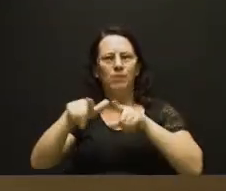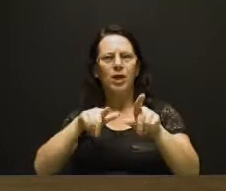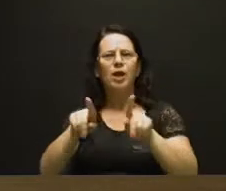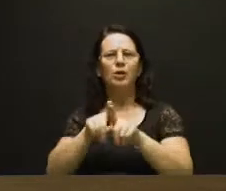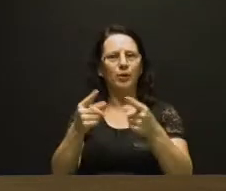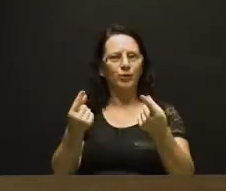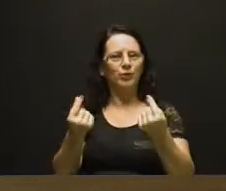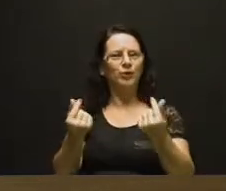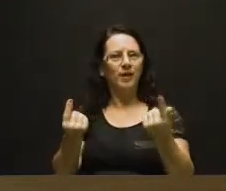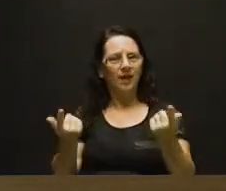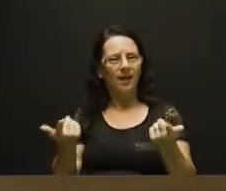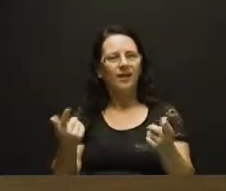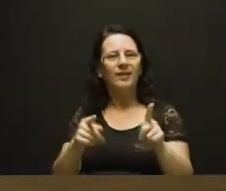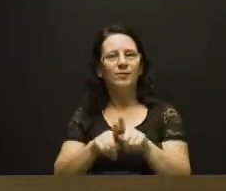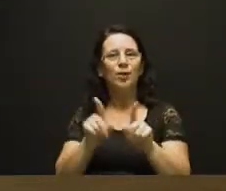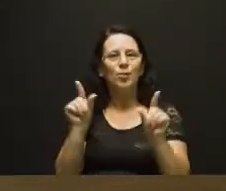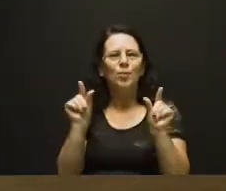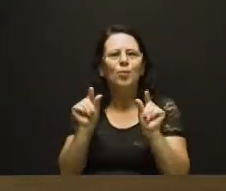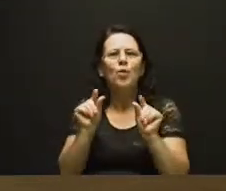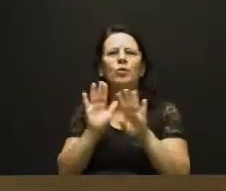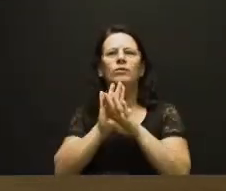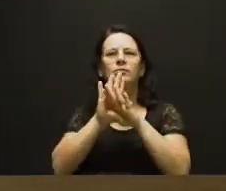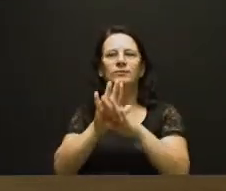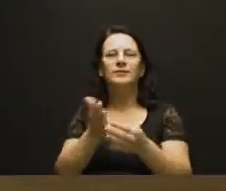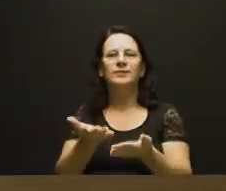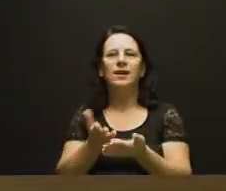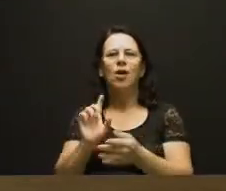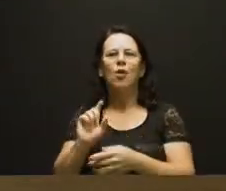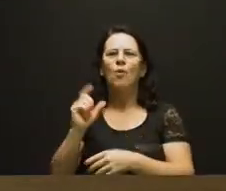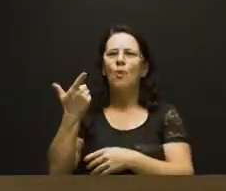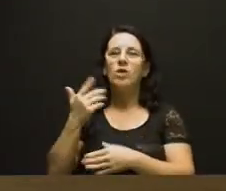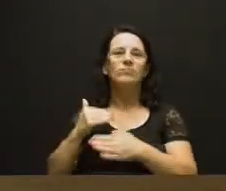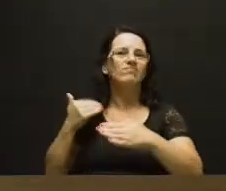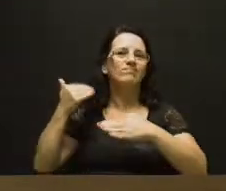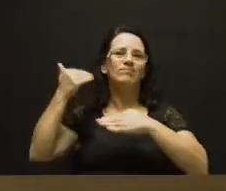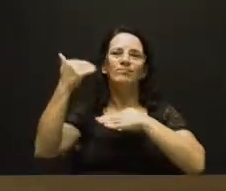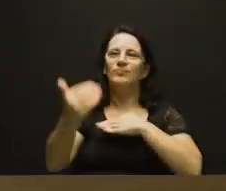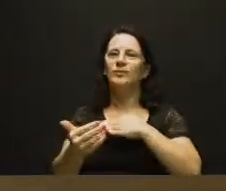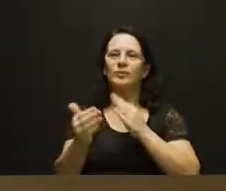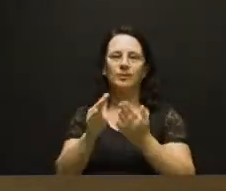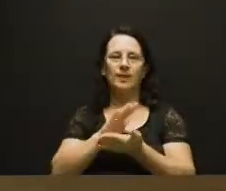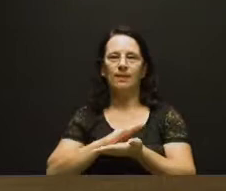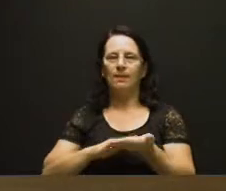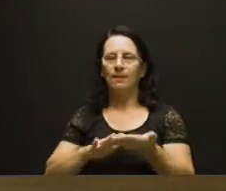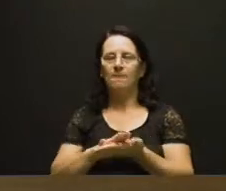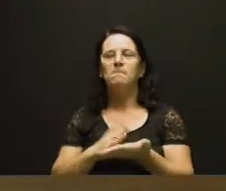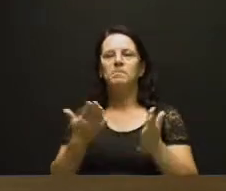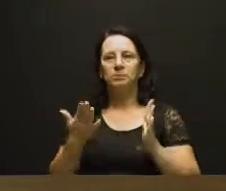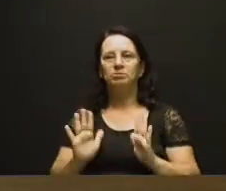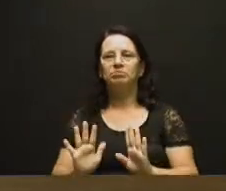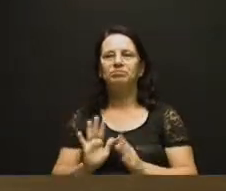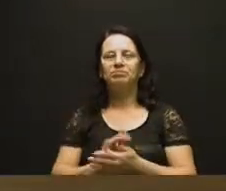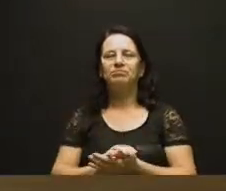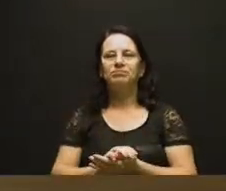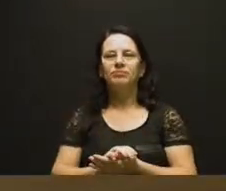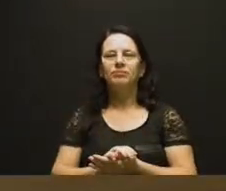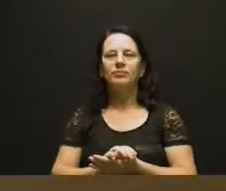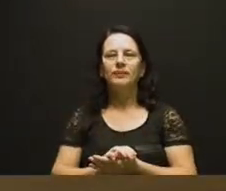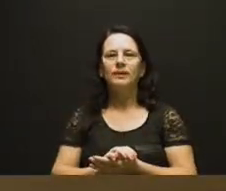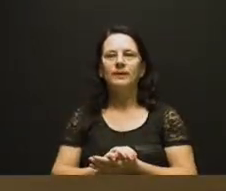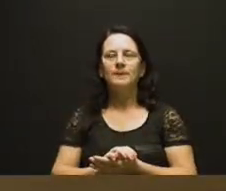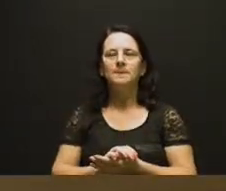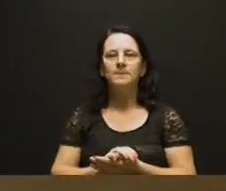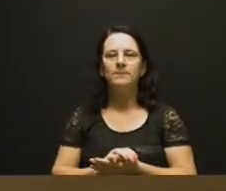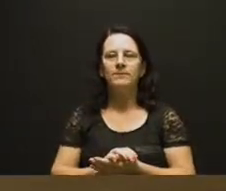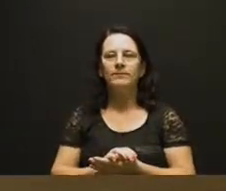renda então é muito pouco quase não avançou agora o que é que mexe bastante